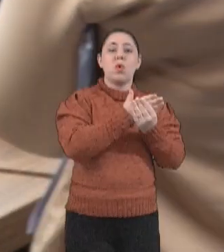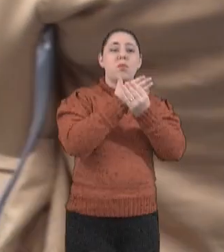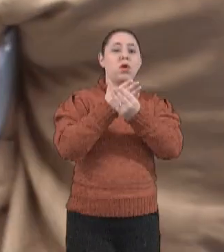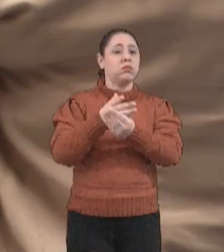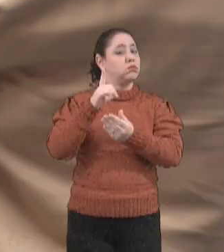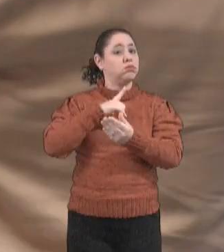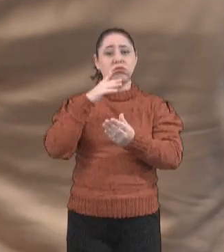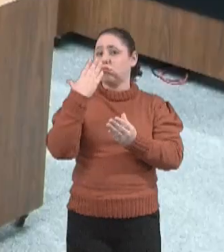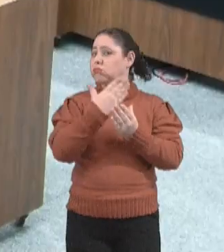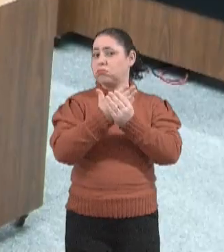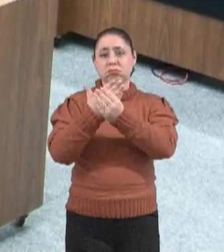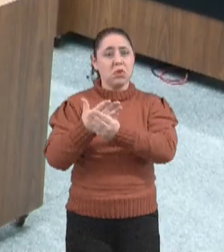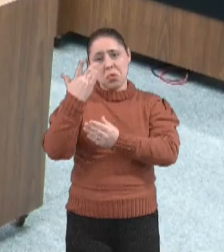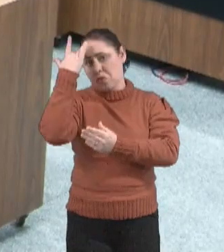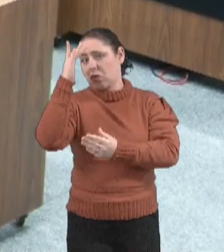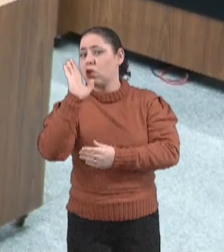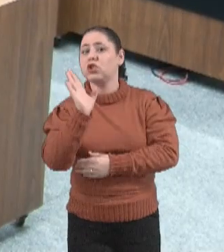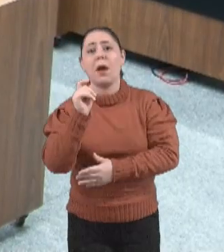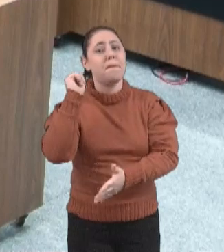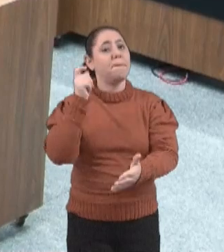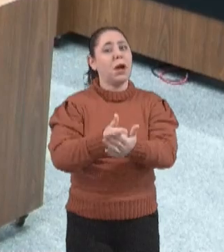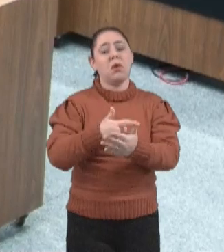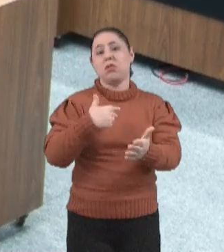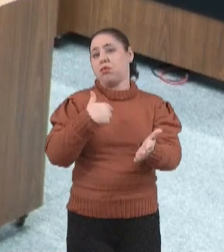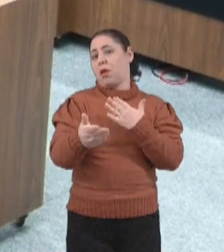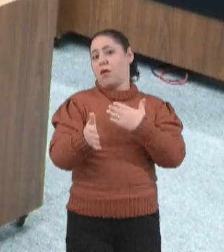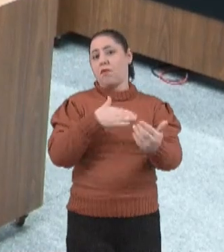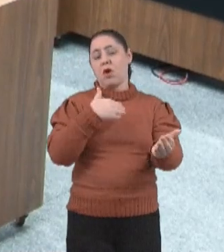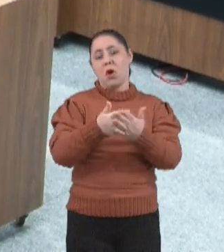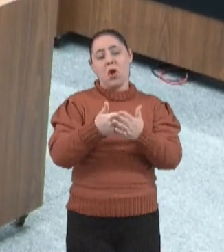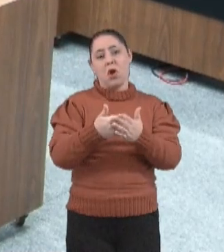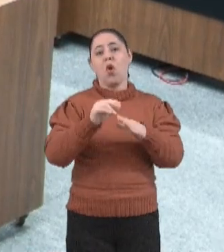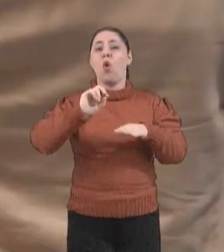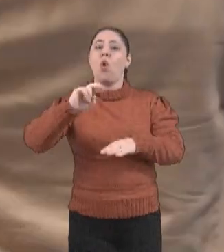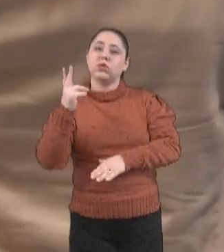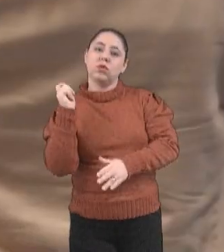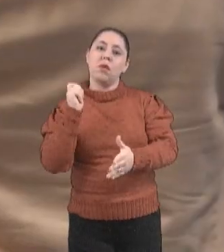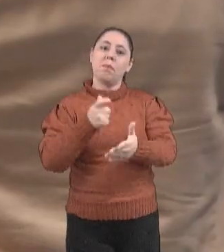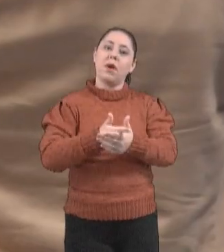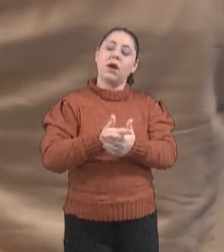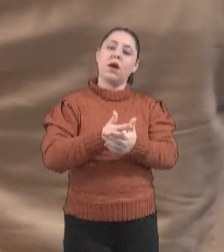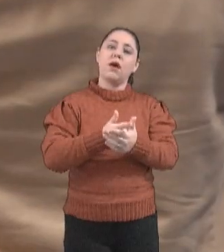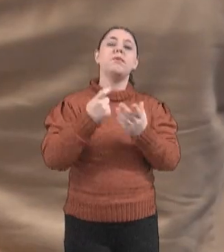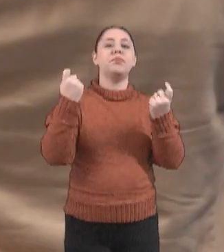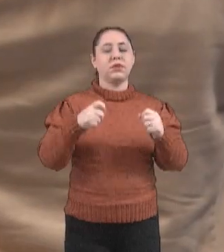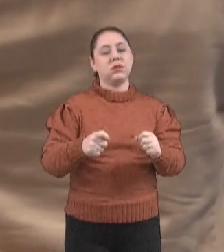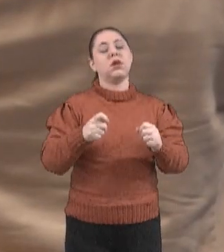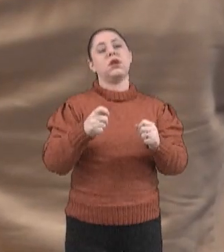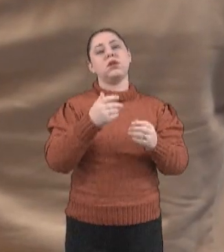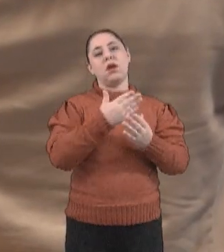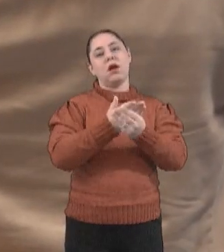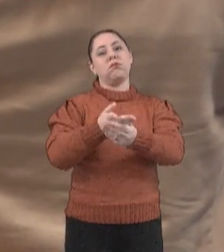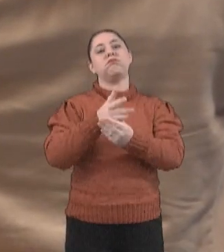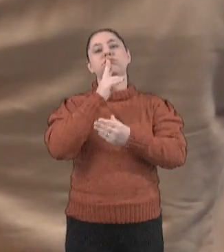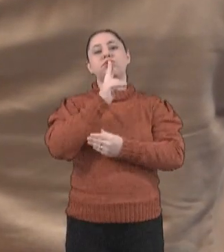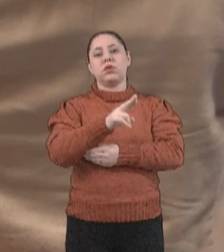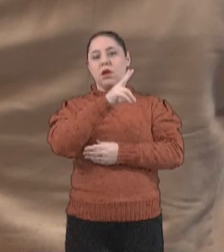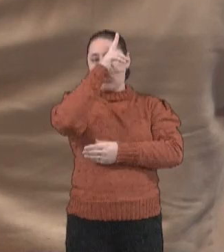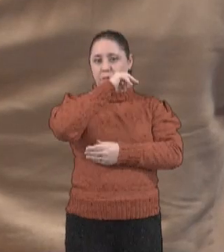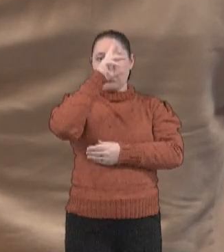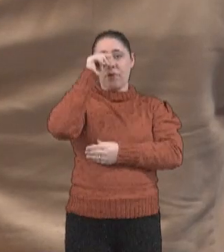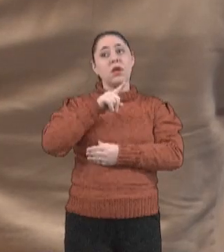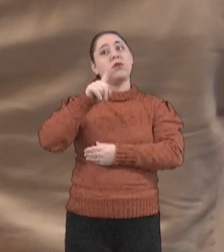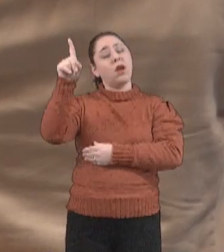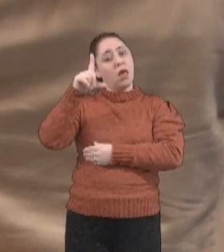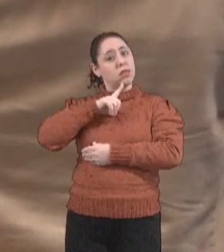Ele responde o processo mesmo. Não sei, se já pagou, talvez esteja livre do processo. Se não pagou o que deve estar respondendo o processo o prefeito